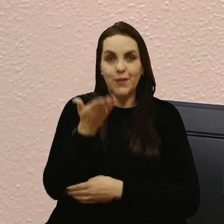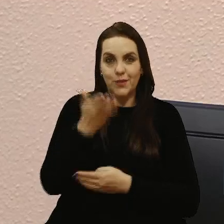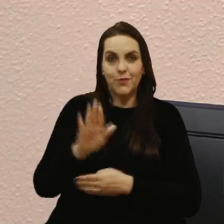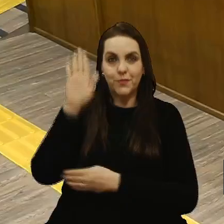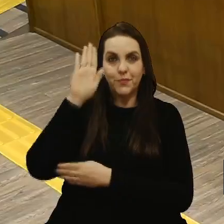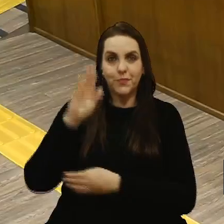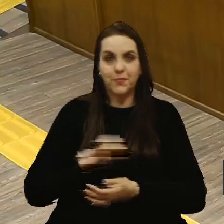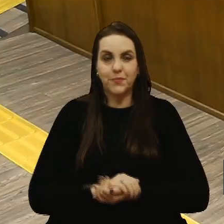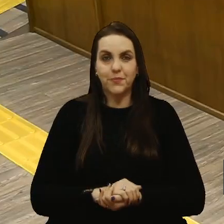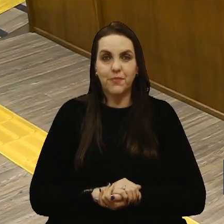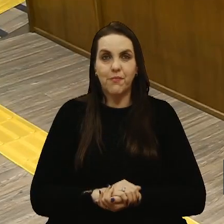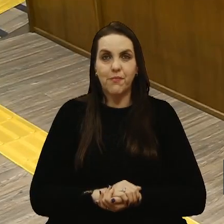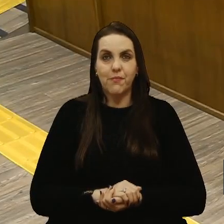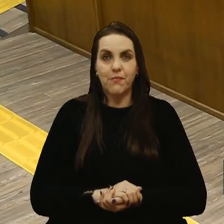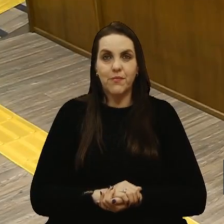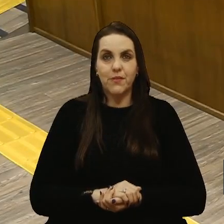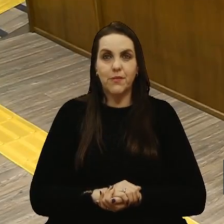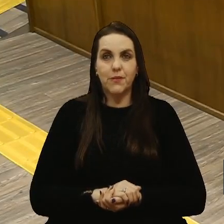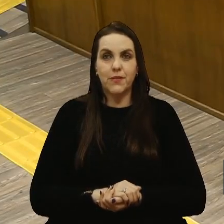Palavra.